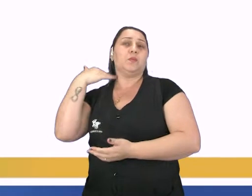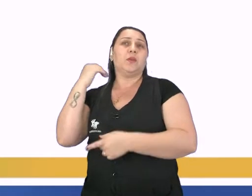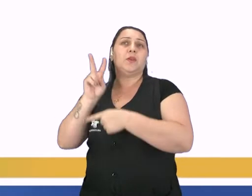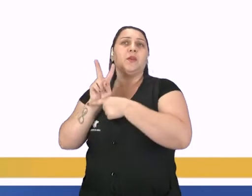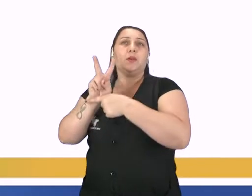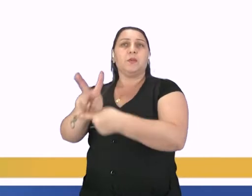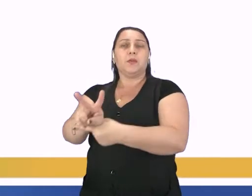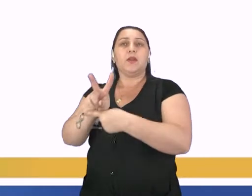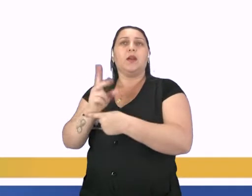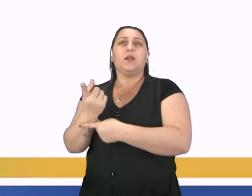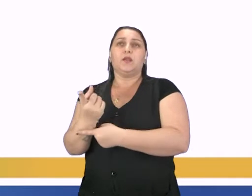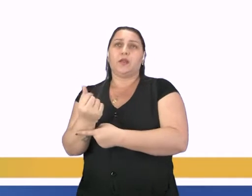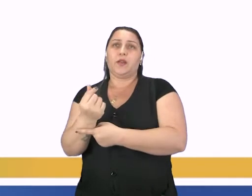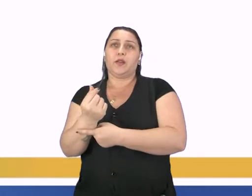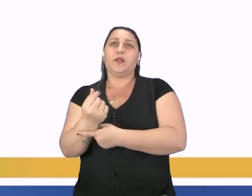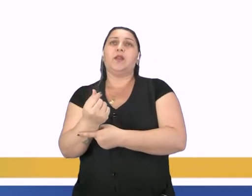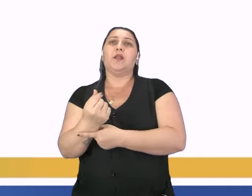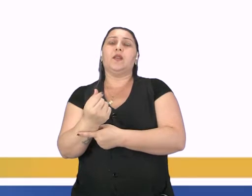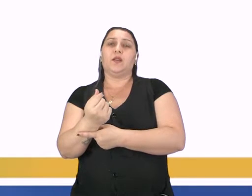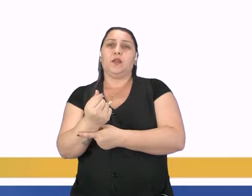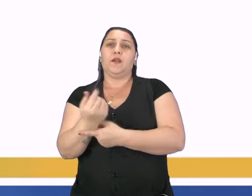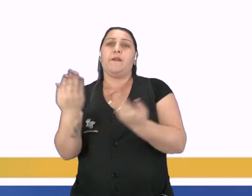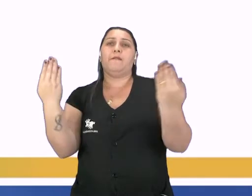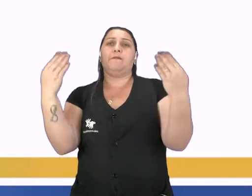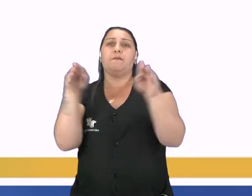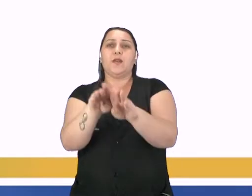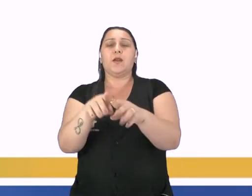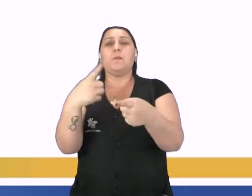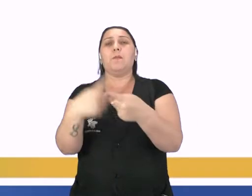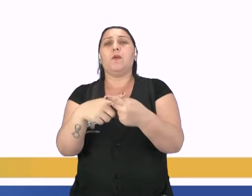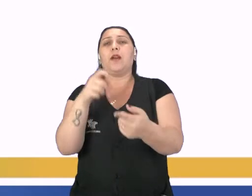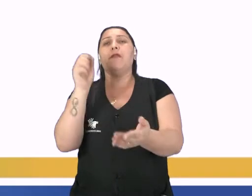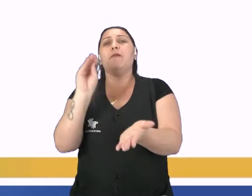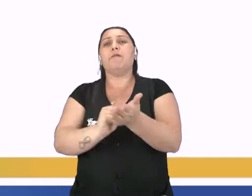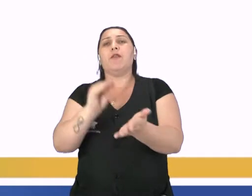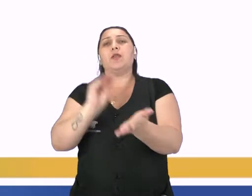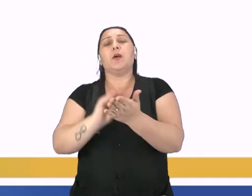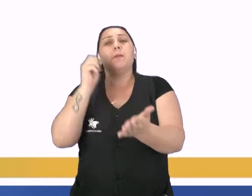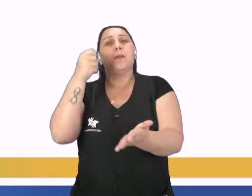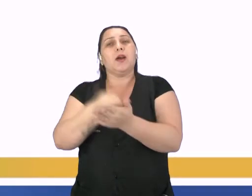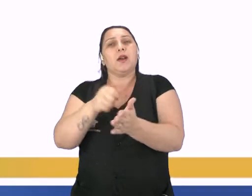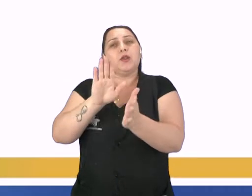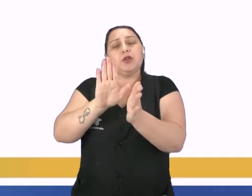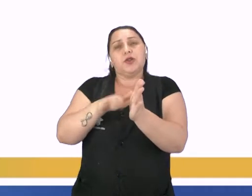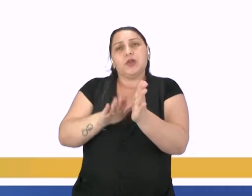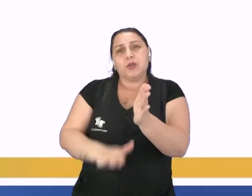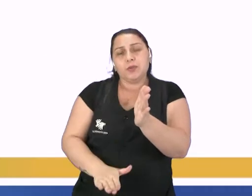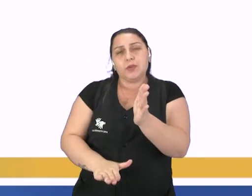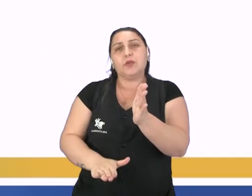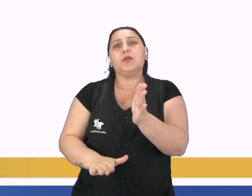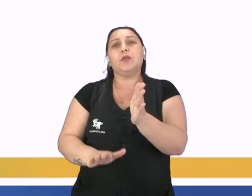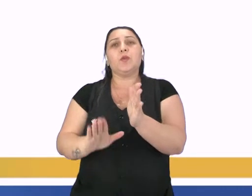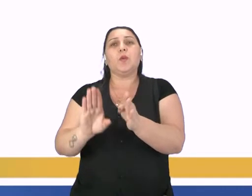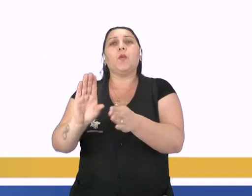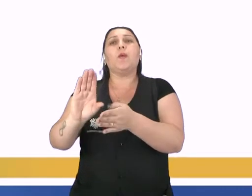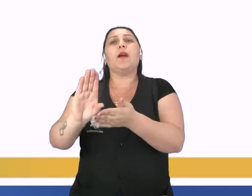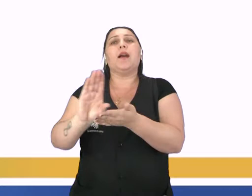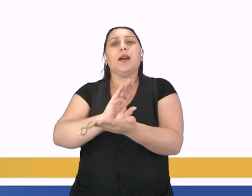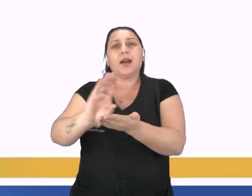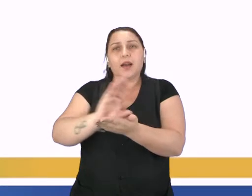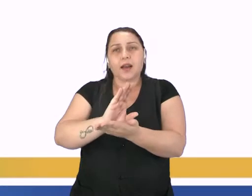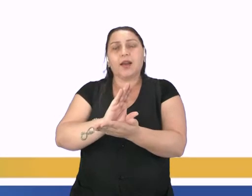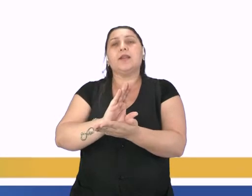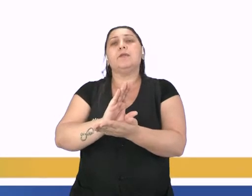bancos que emprestaram dinheiro faliram por não serem pagos, diminuindo assim a oferta de crédito. Com